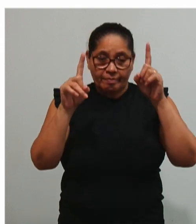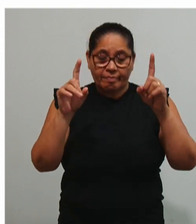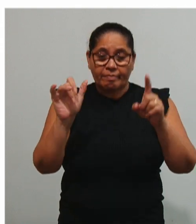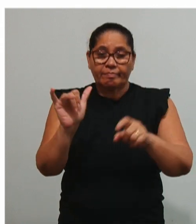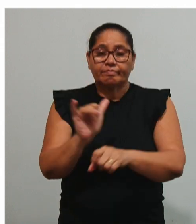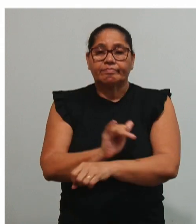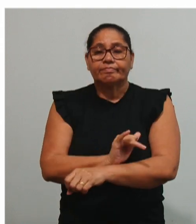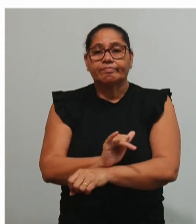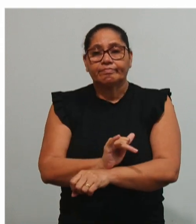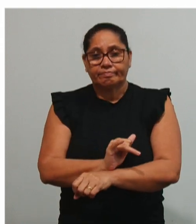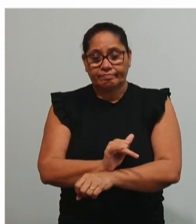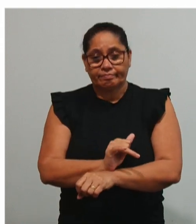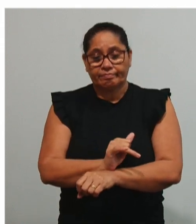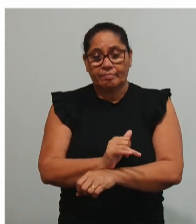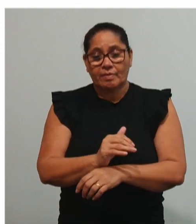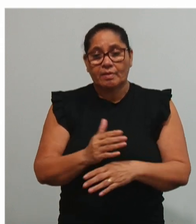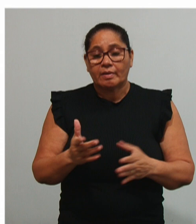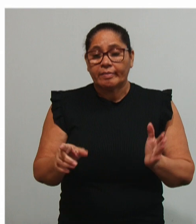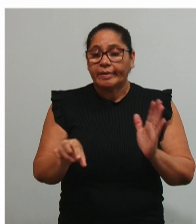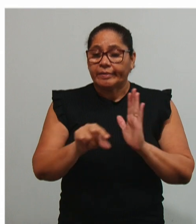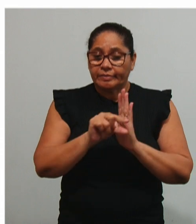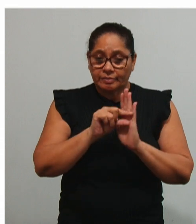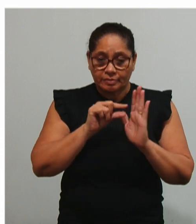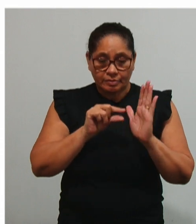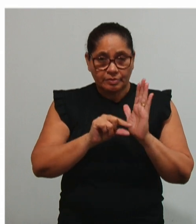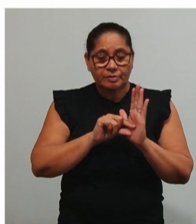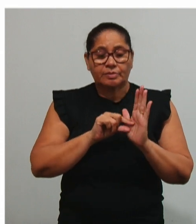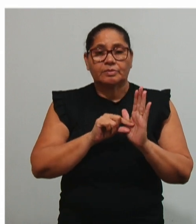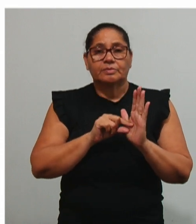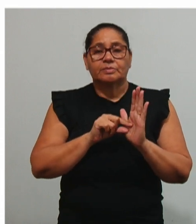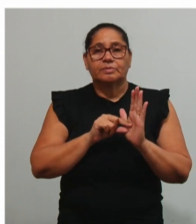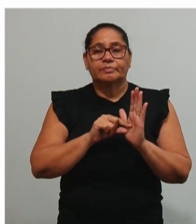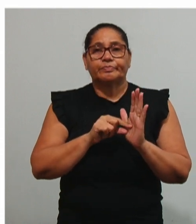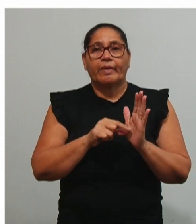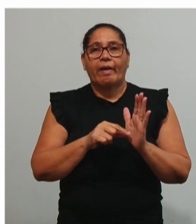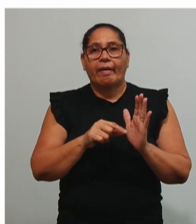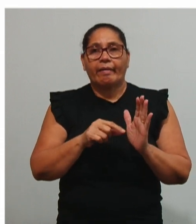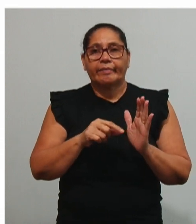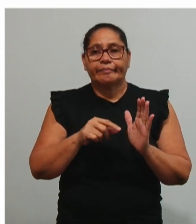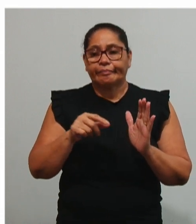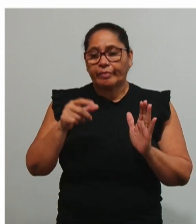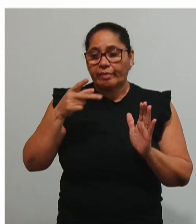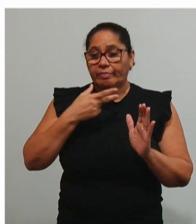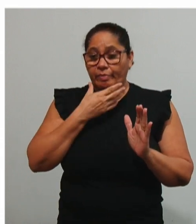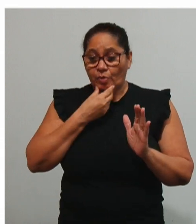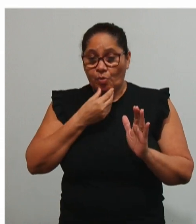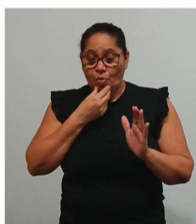estratégia. Então, nesse capítulo, Mintzberg faz uma introdução a respeito do